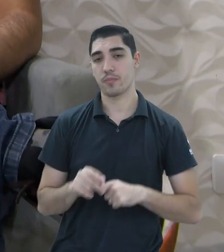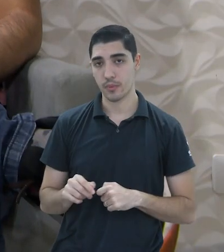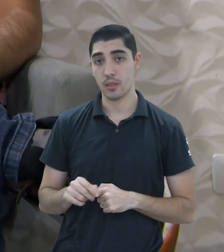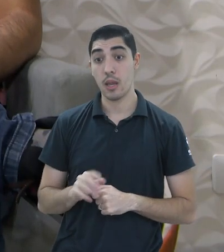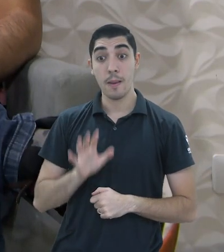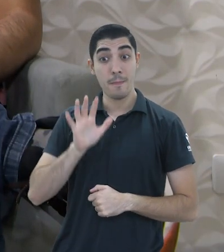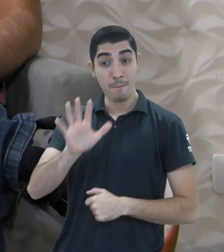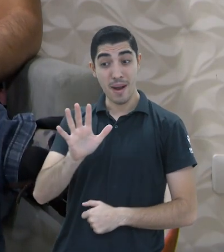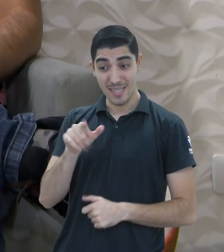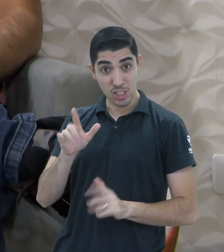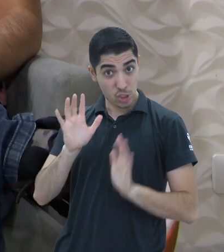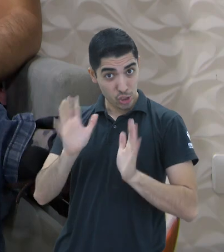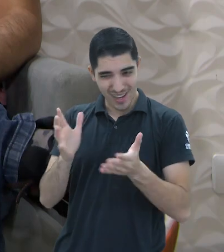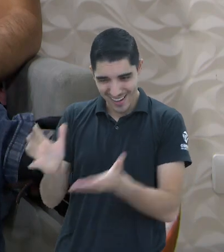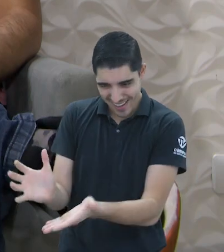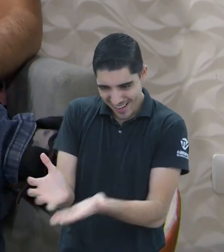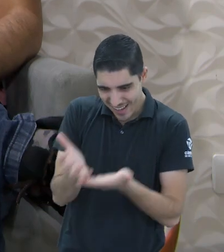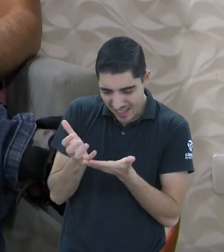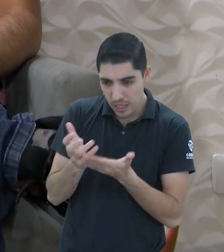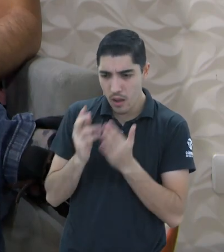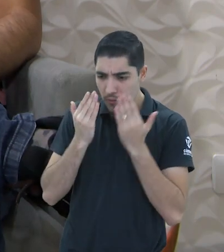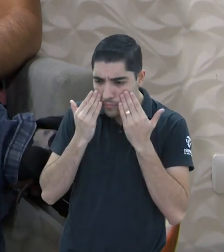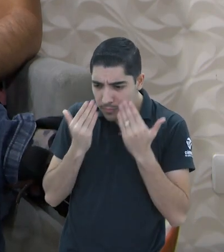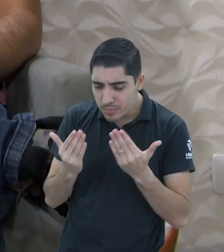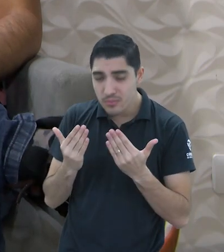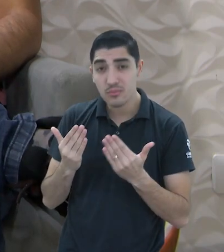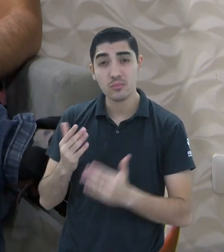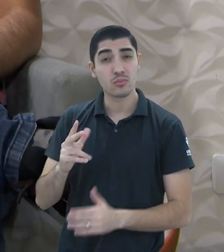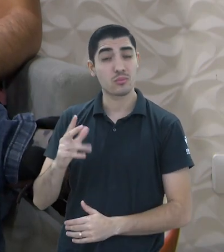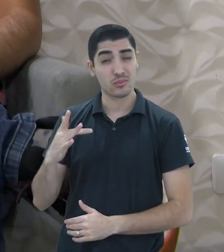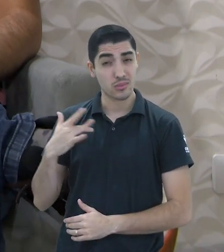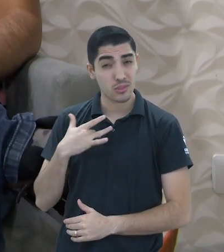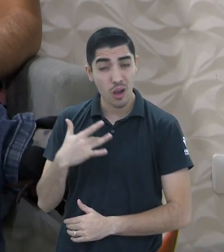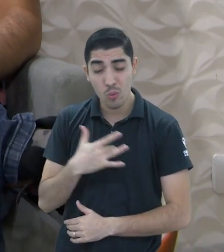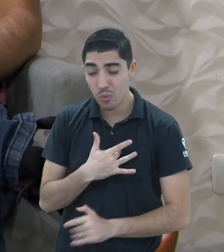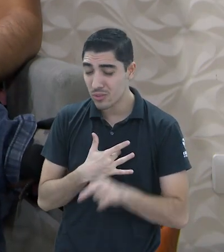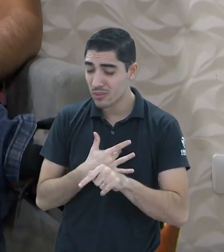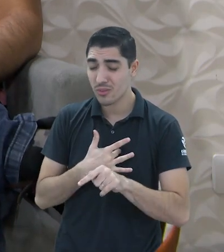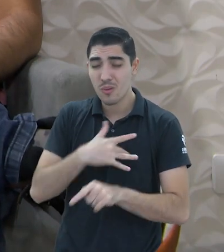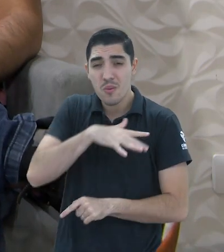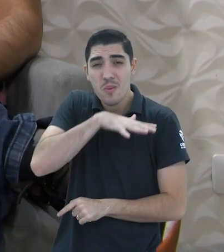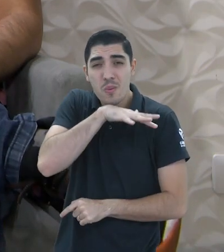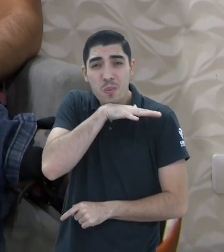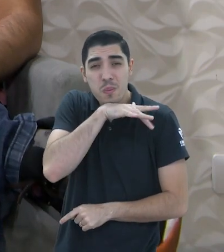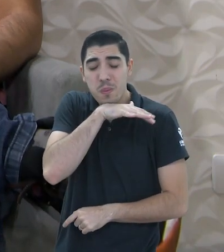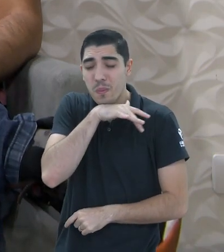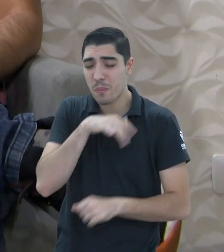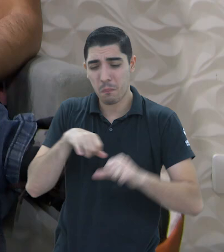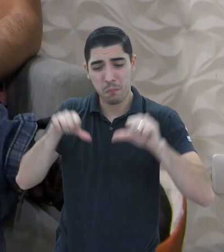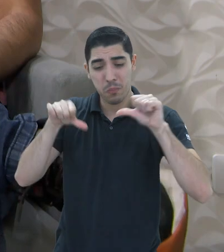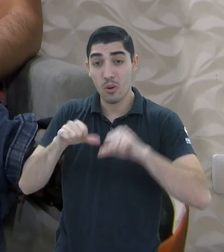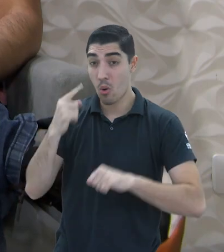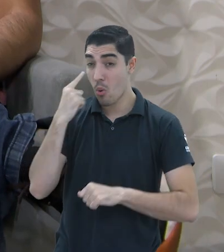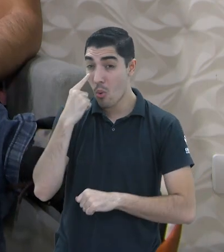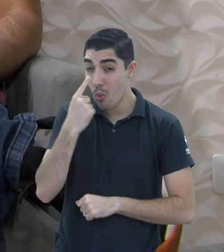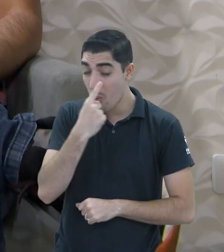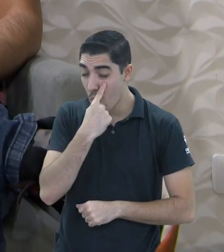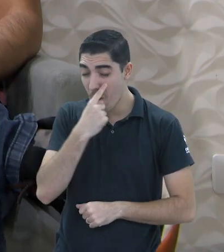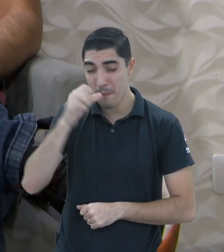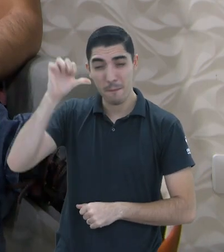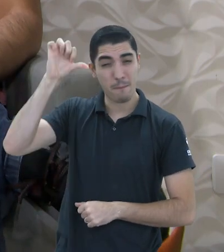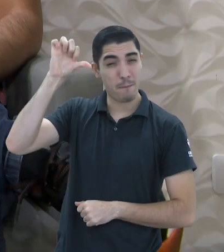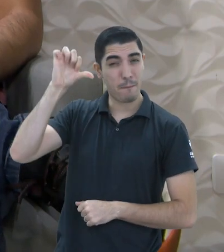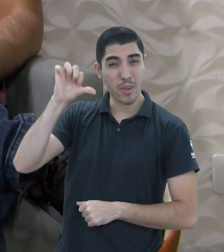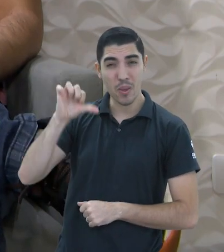foram resgatadas, elas já estavam numa condição assim de saúde muito ruim. A saúde dos olhos,